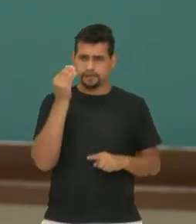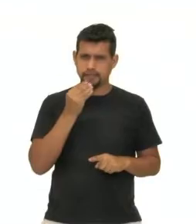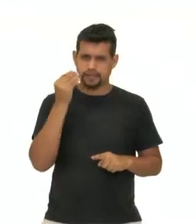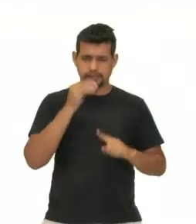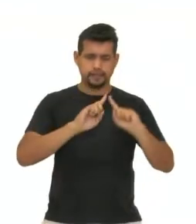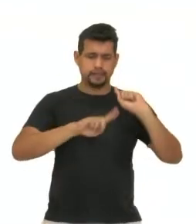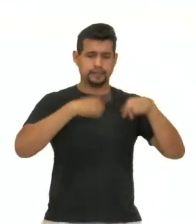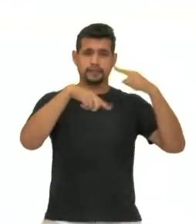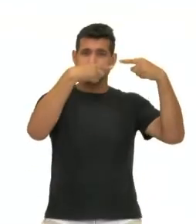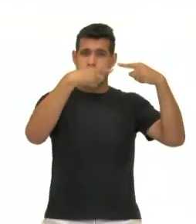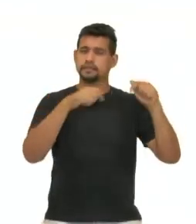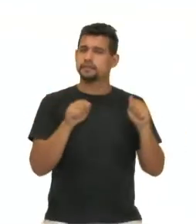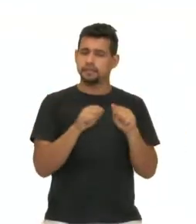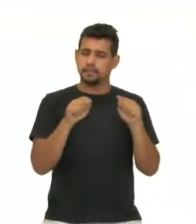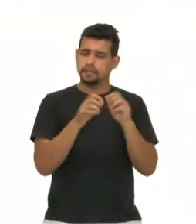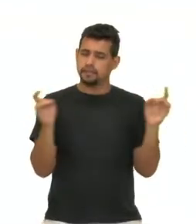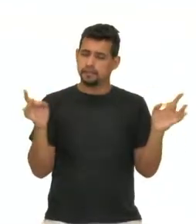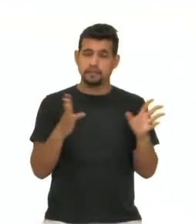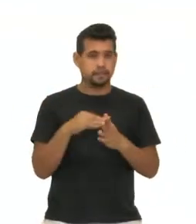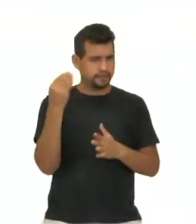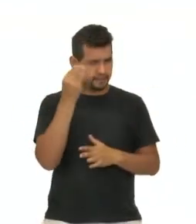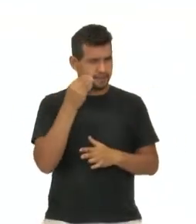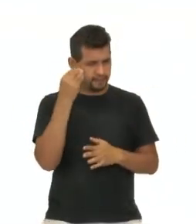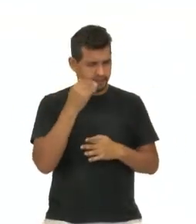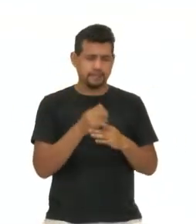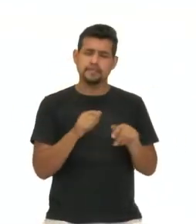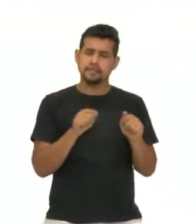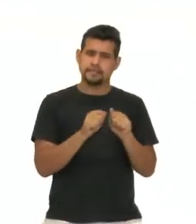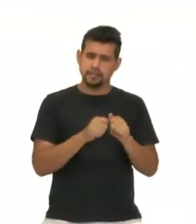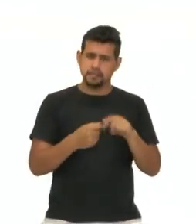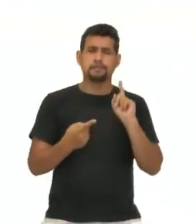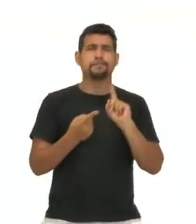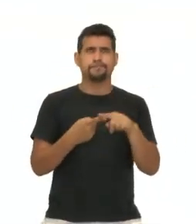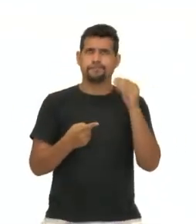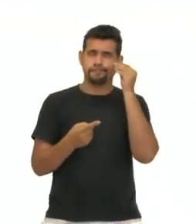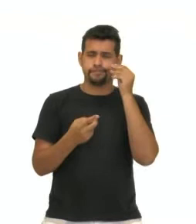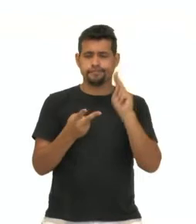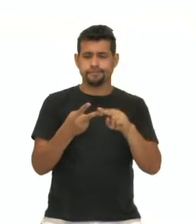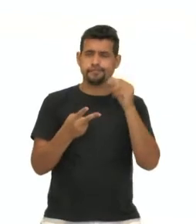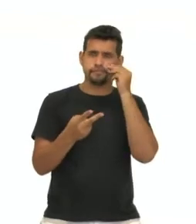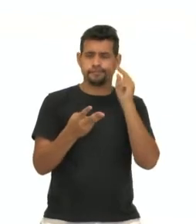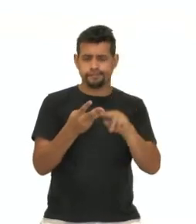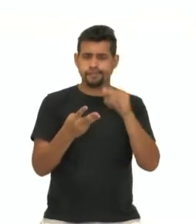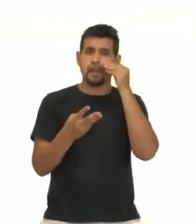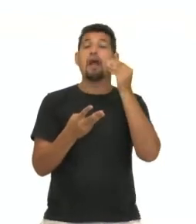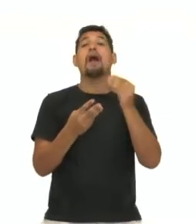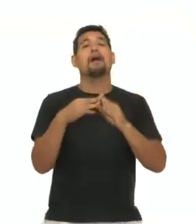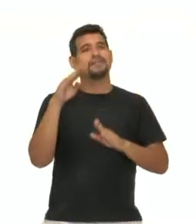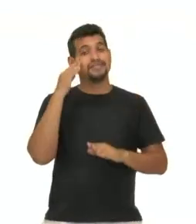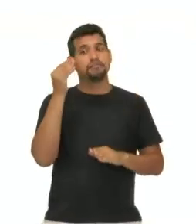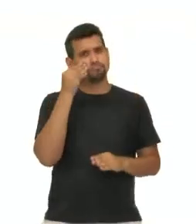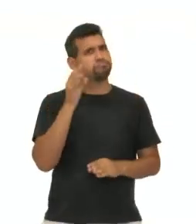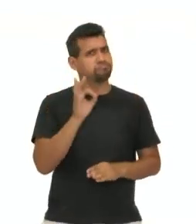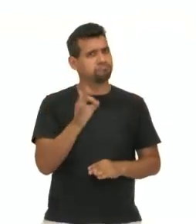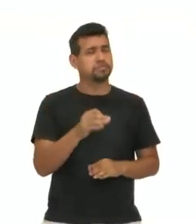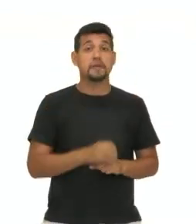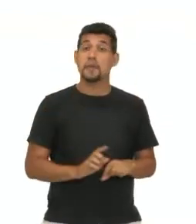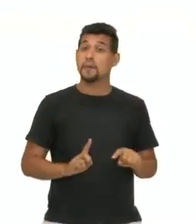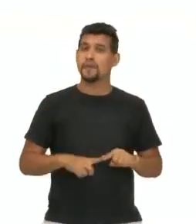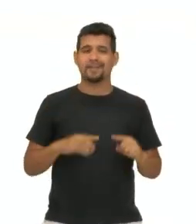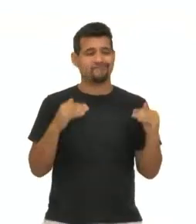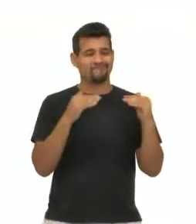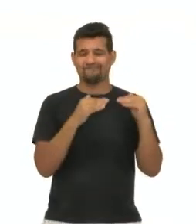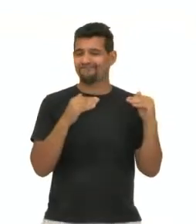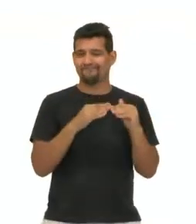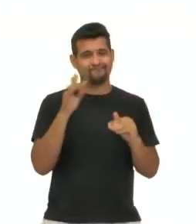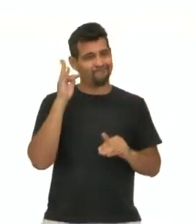salto. Refizeram o experimento, refizeram uma, duas vezes, três vezes, e aí eles viram que o experimento estava correto. Mas não bateu